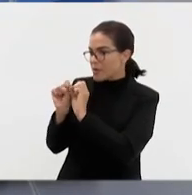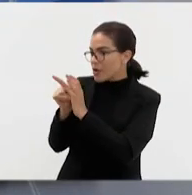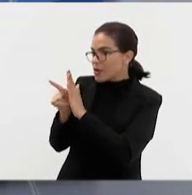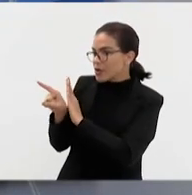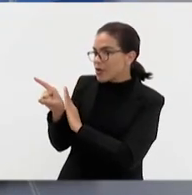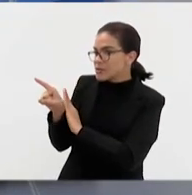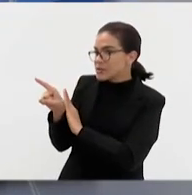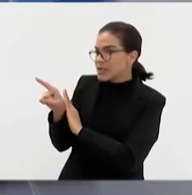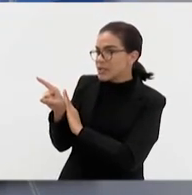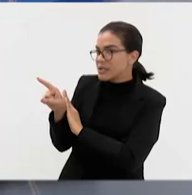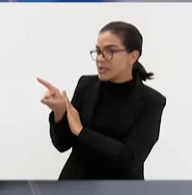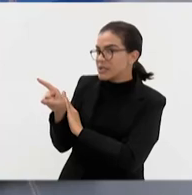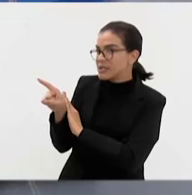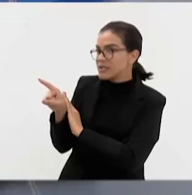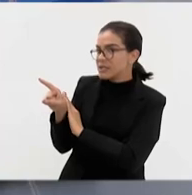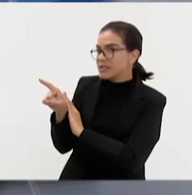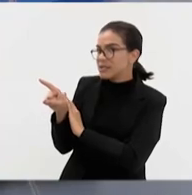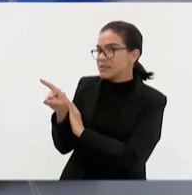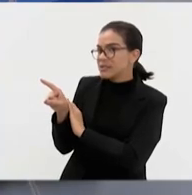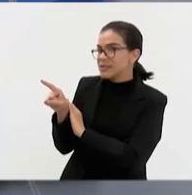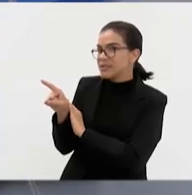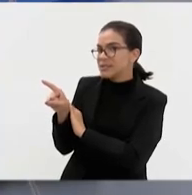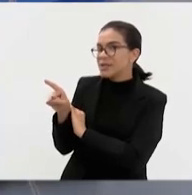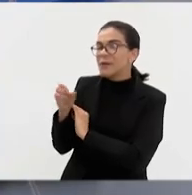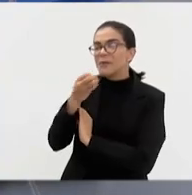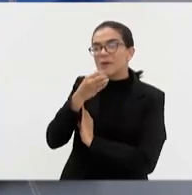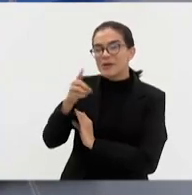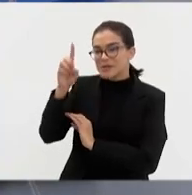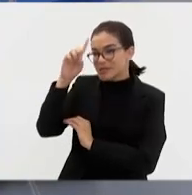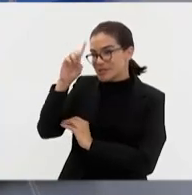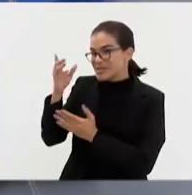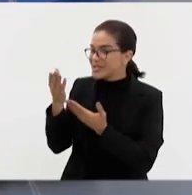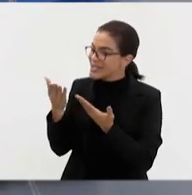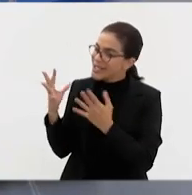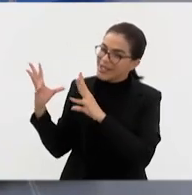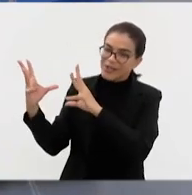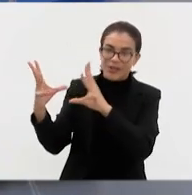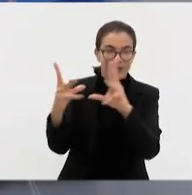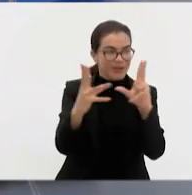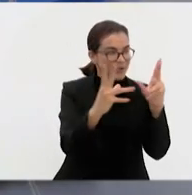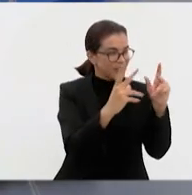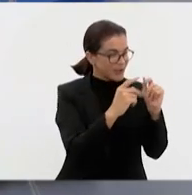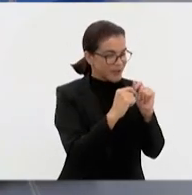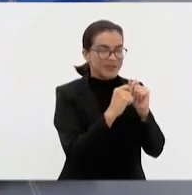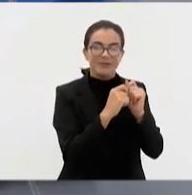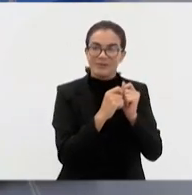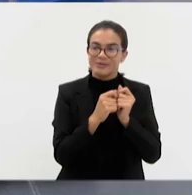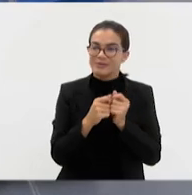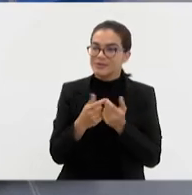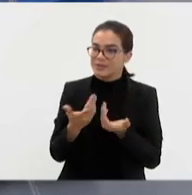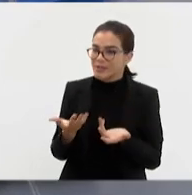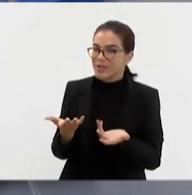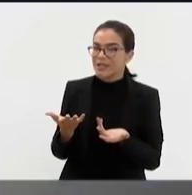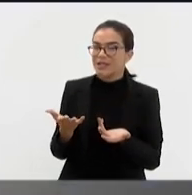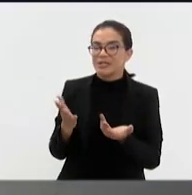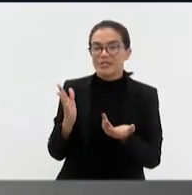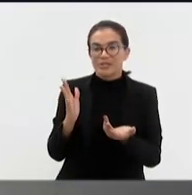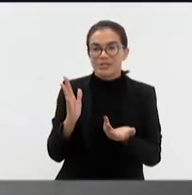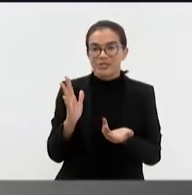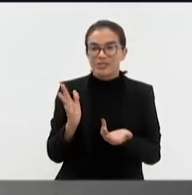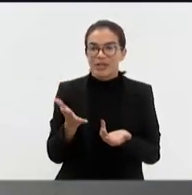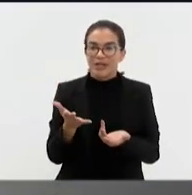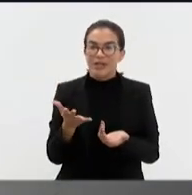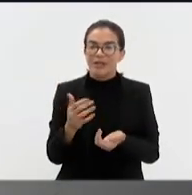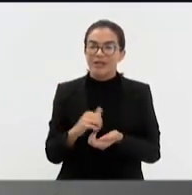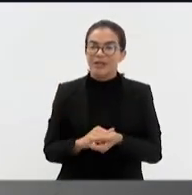Excelência? Sim. Bom dia a todos, a todas. Como nós já prevíamos,